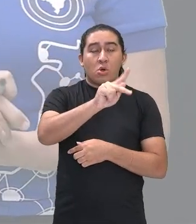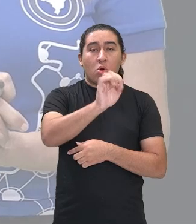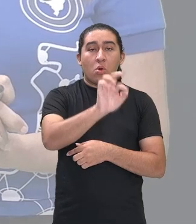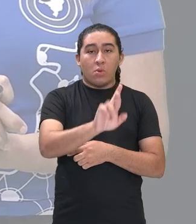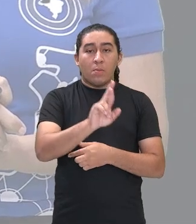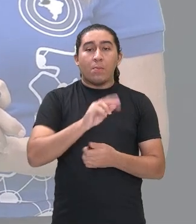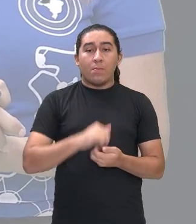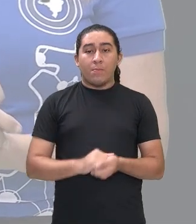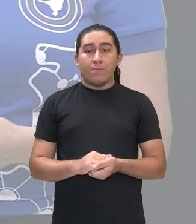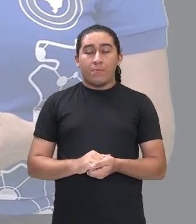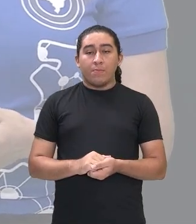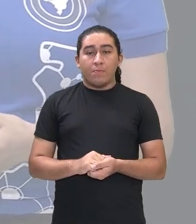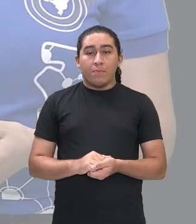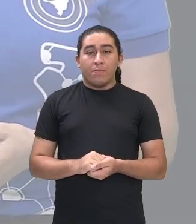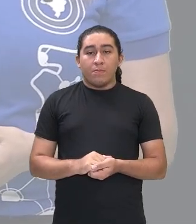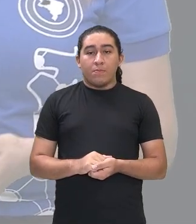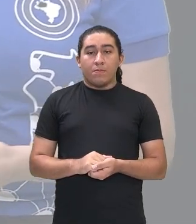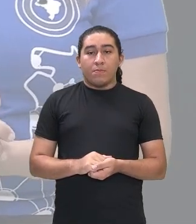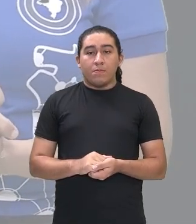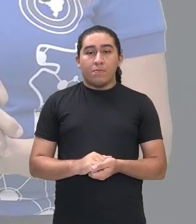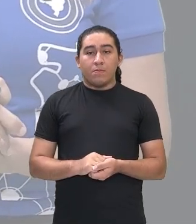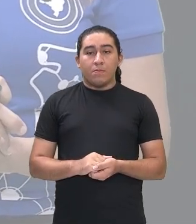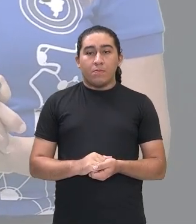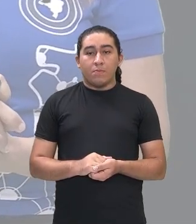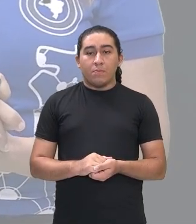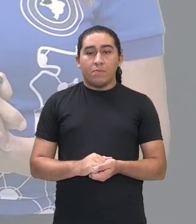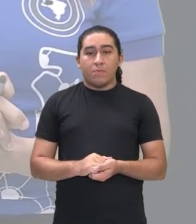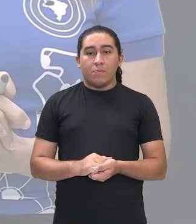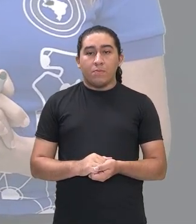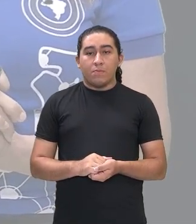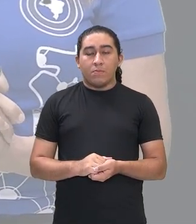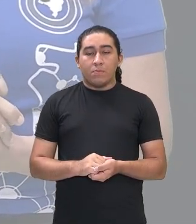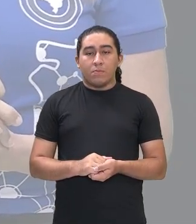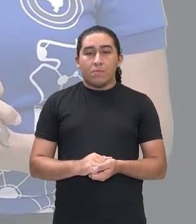entre vírgula, uma grande escritora.